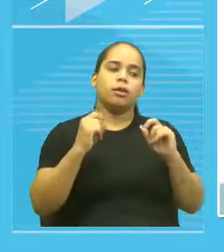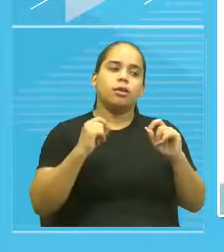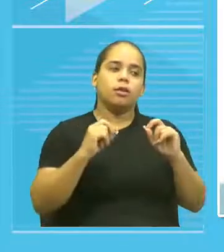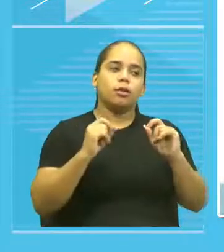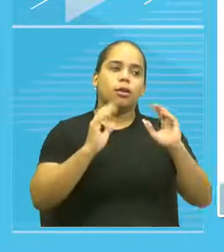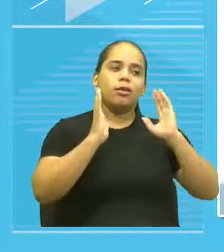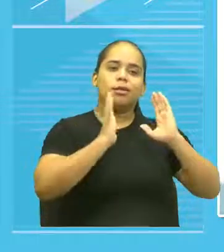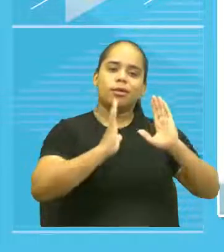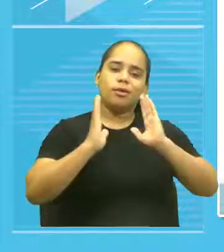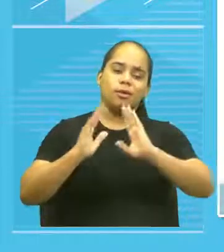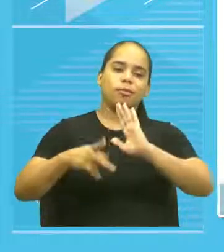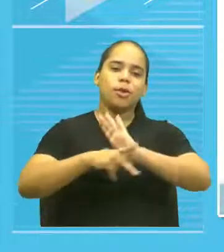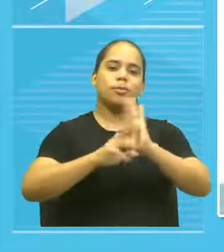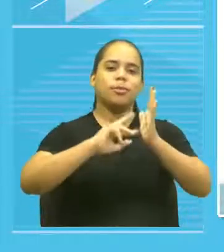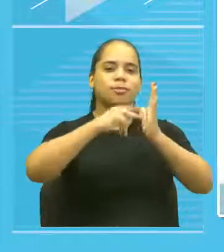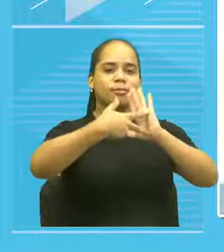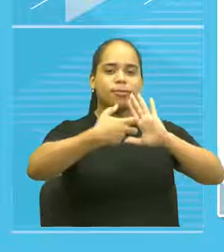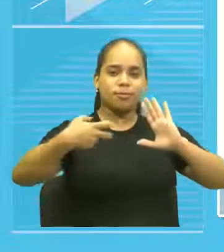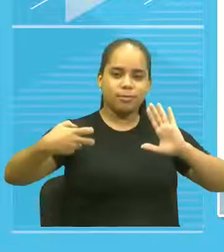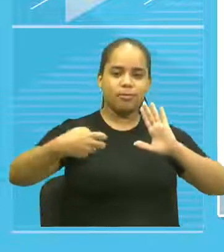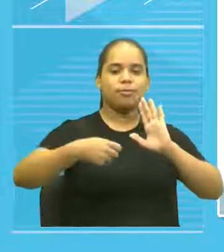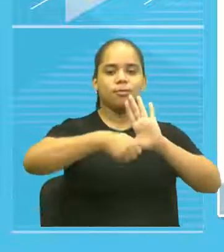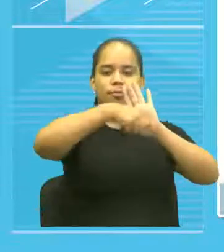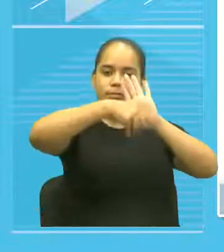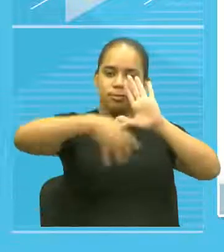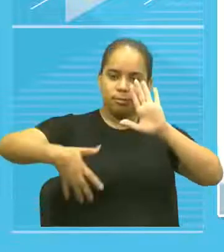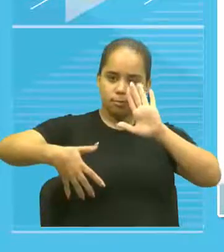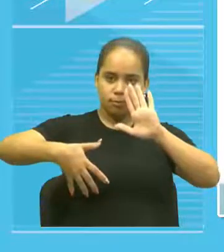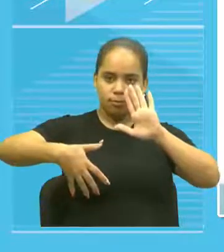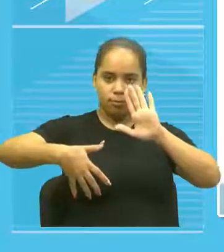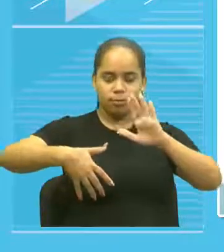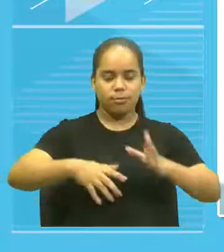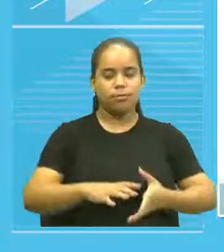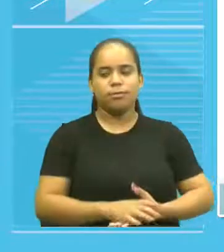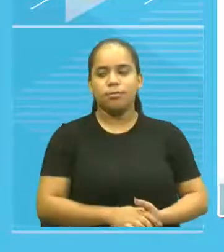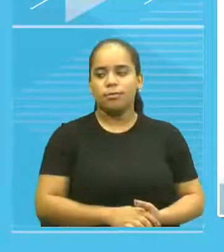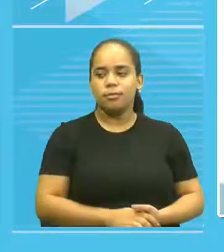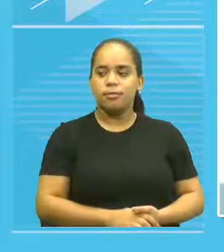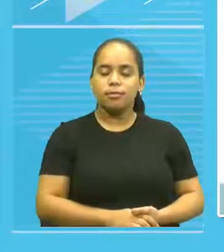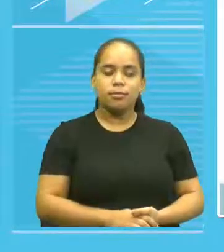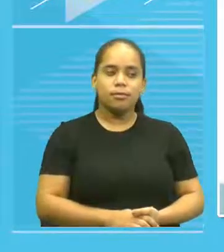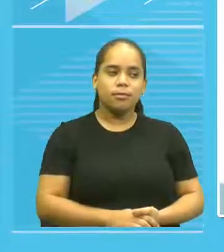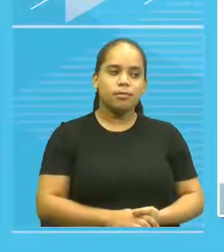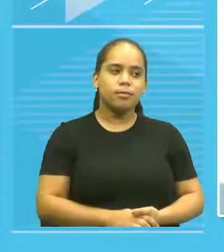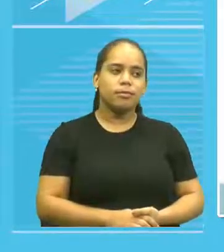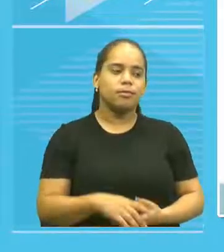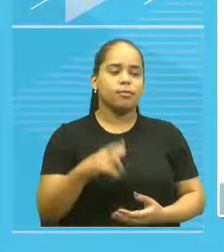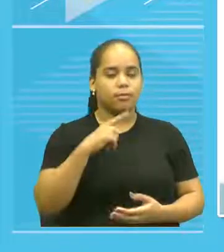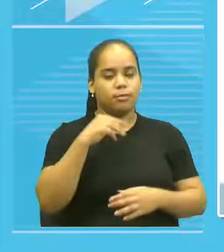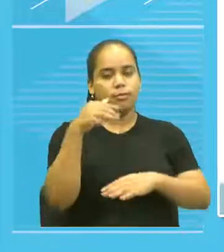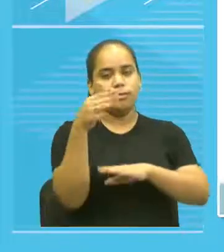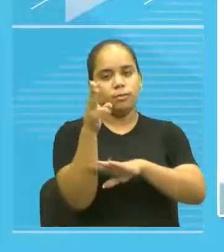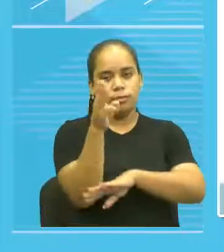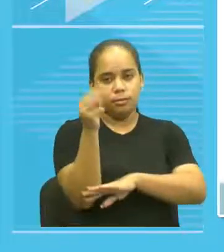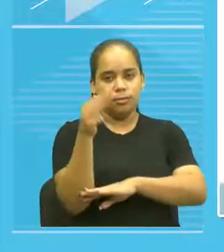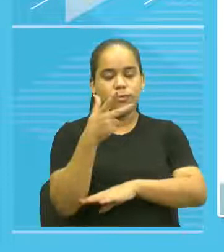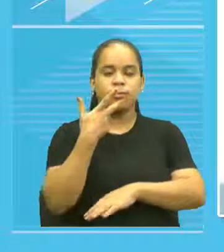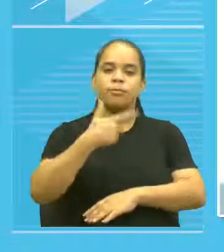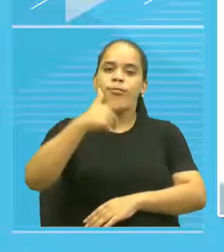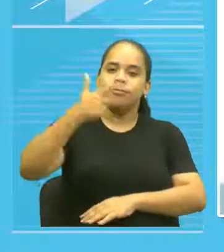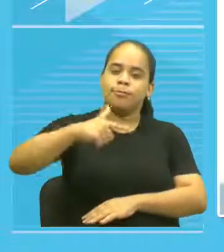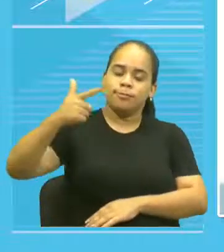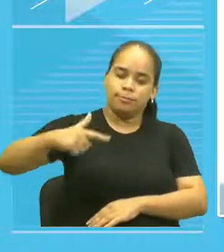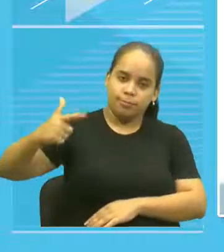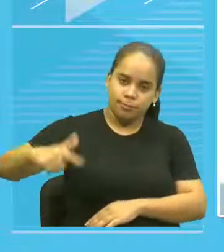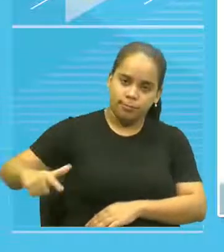processo de Interpretação da figura de linguagem o meu amigo quando Manuel Bandeira repetiu várias vezes